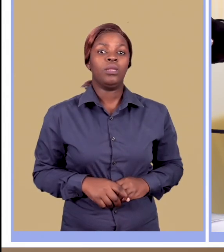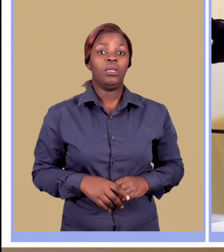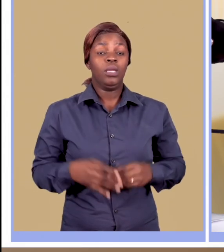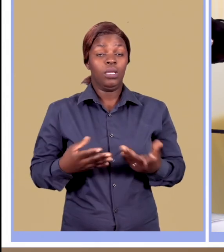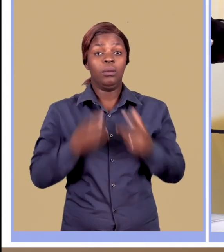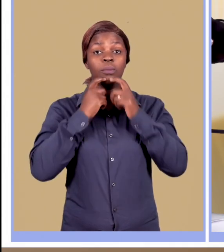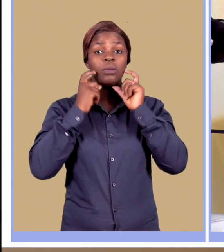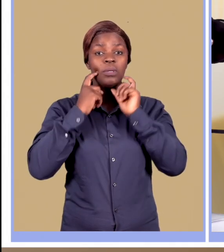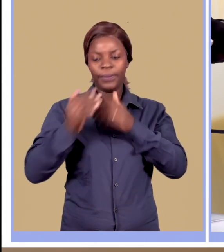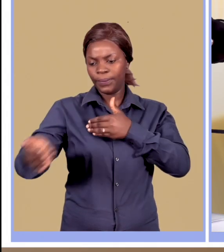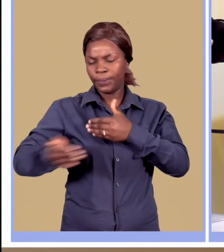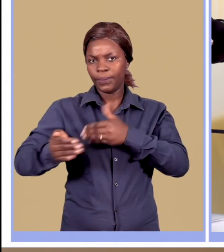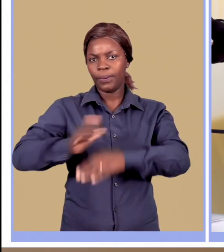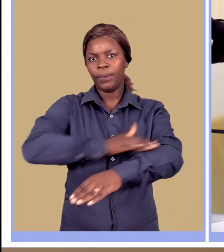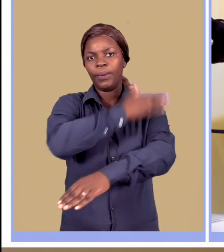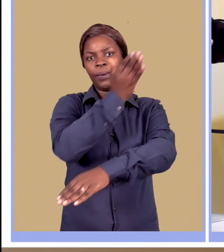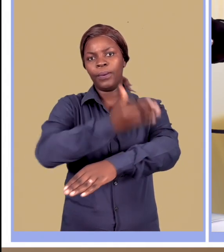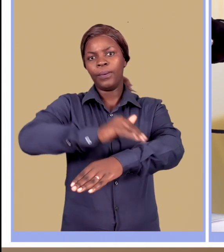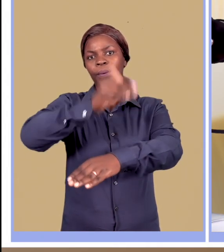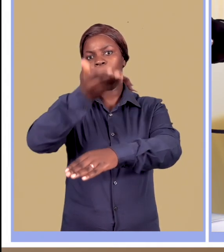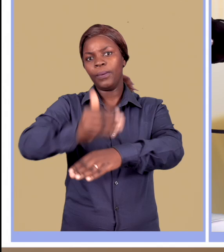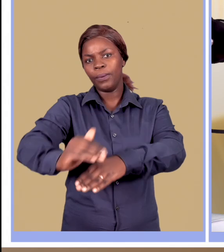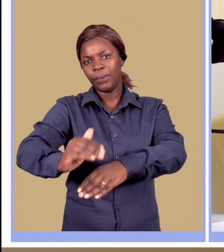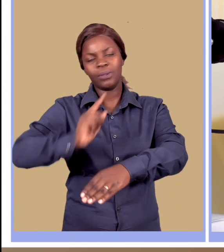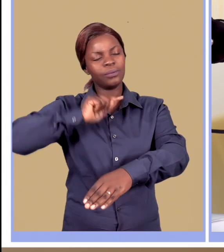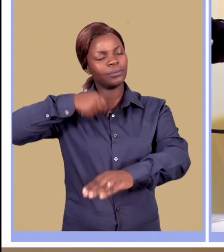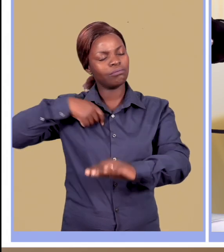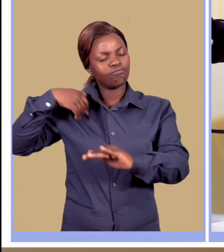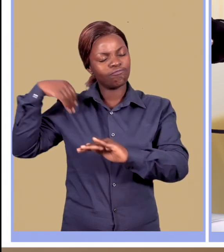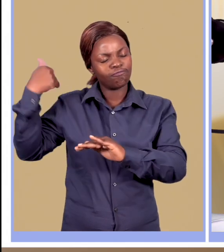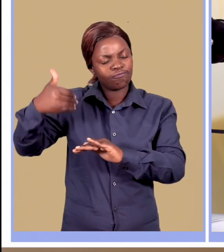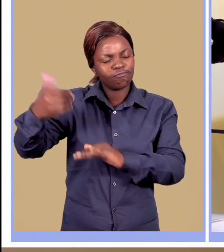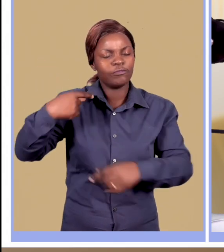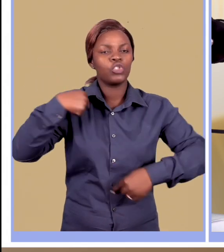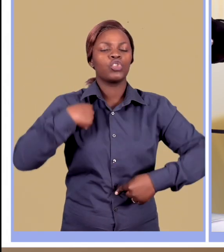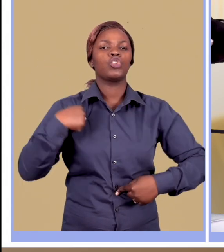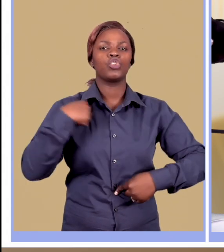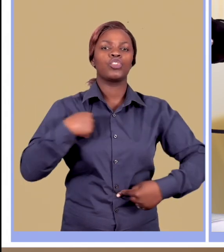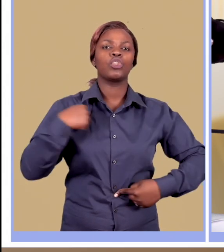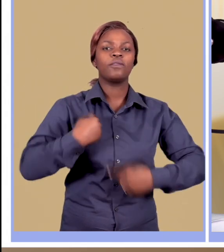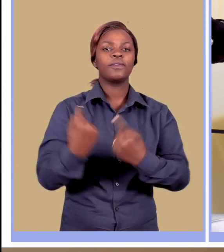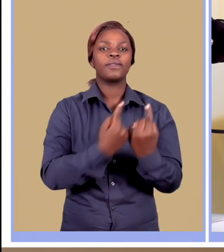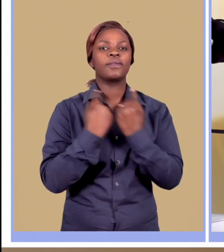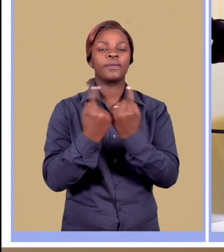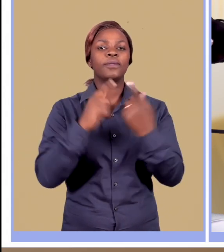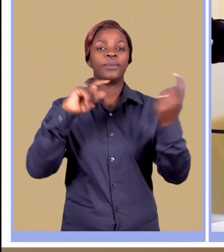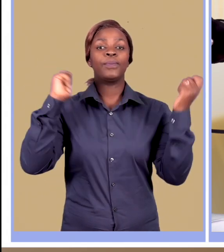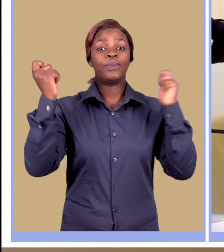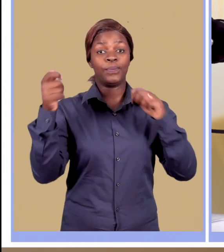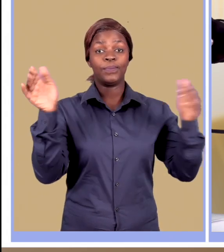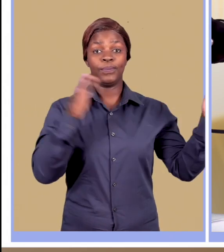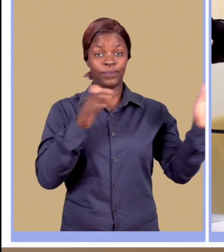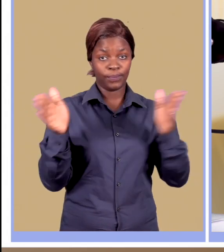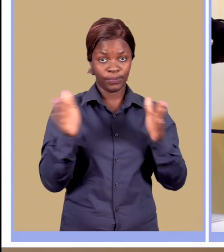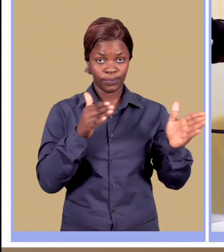está junto à beira-mar, normalmente sofremos de forma cíclica o efeito das